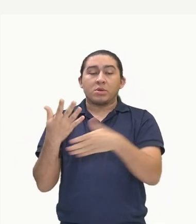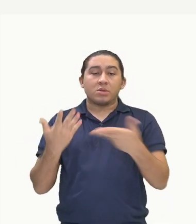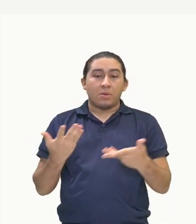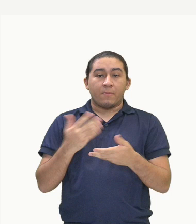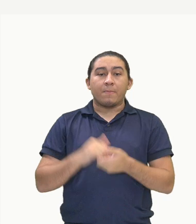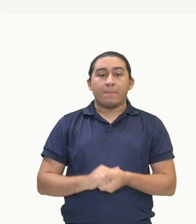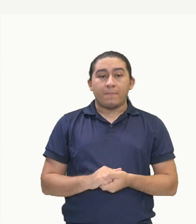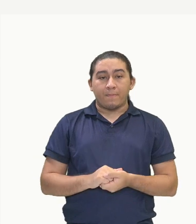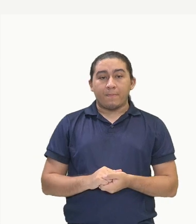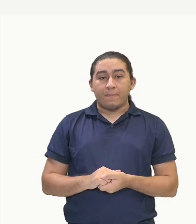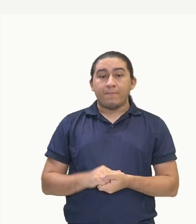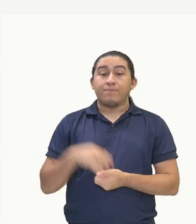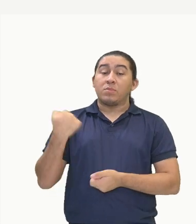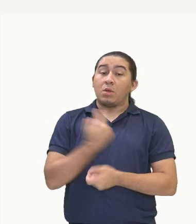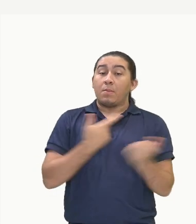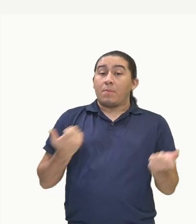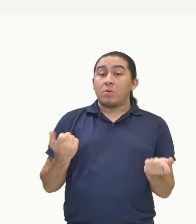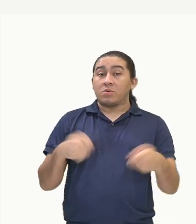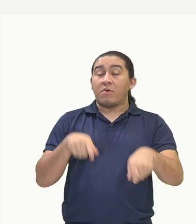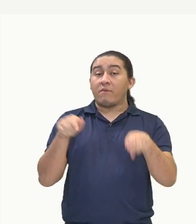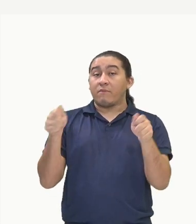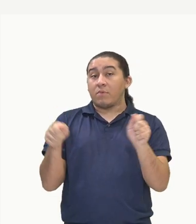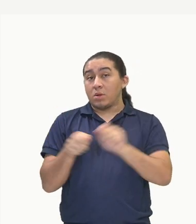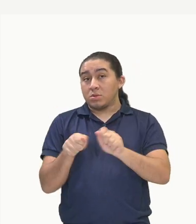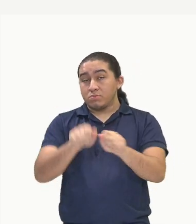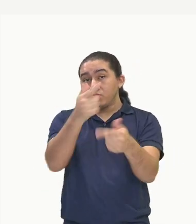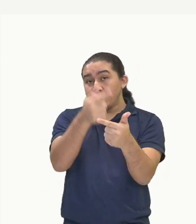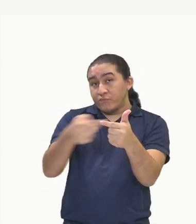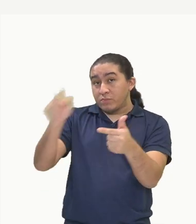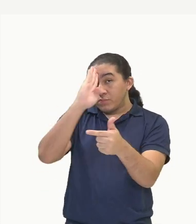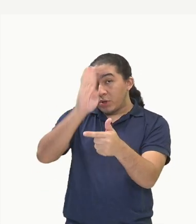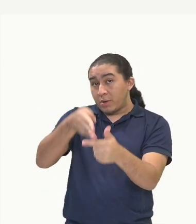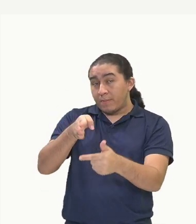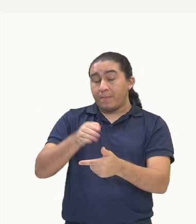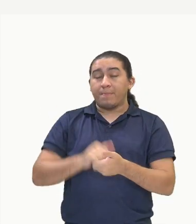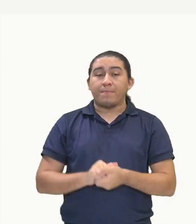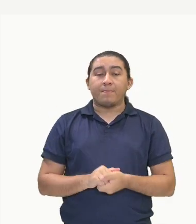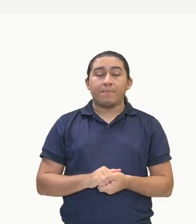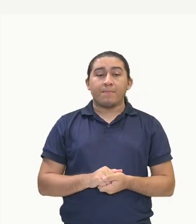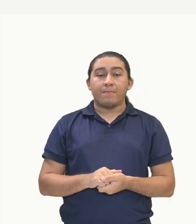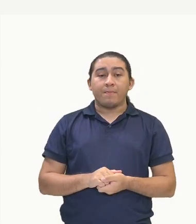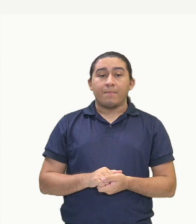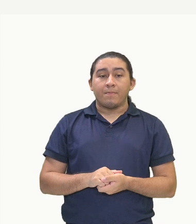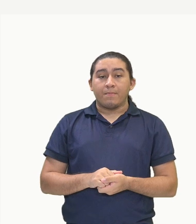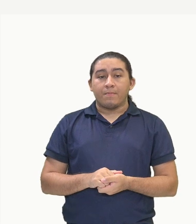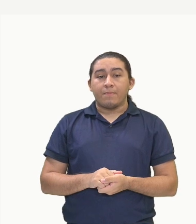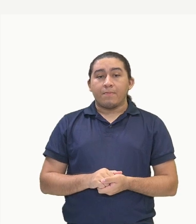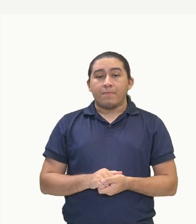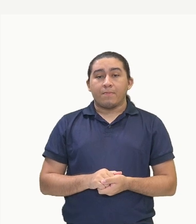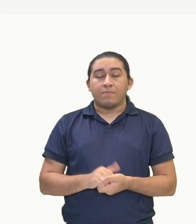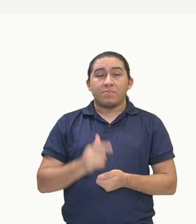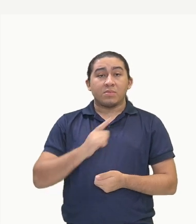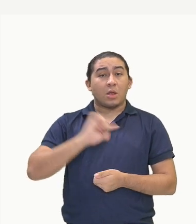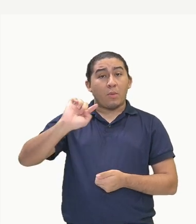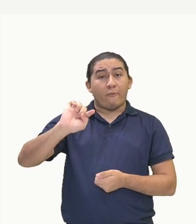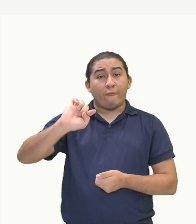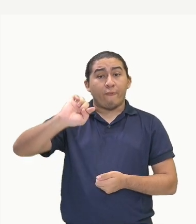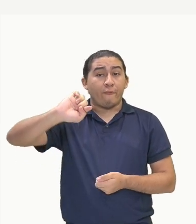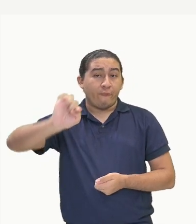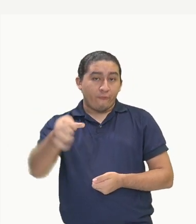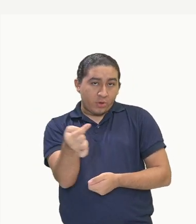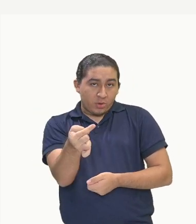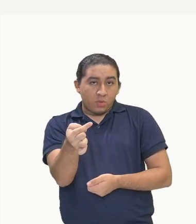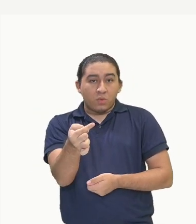então, nós podemos fazer essa divisão direto, não é verdade? Como? Nós colocamos uma vírgula para separar as